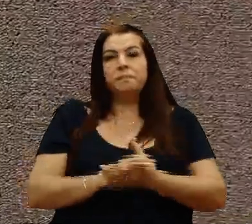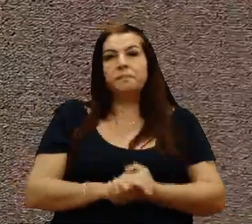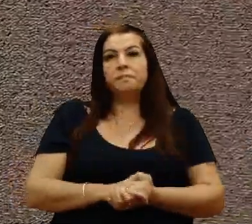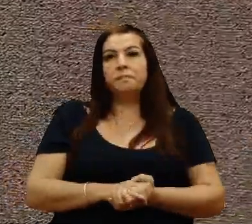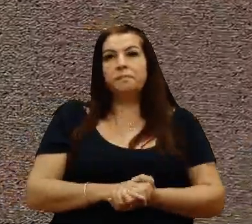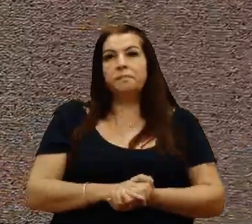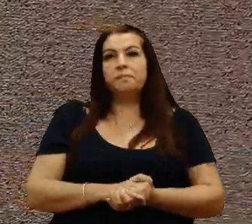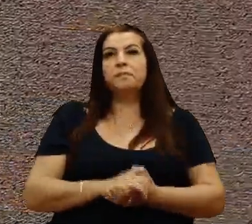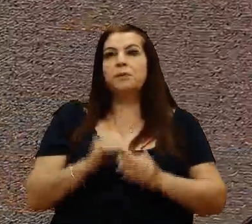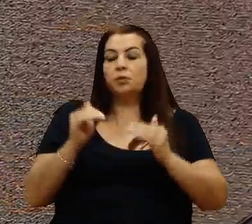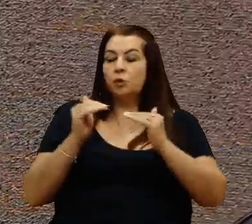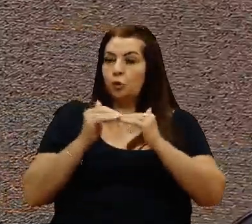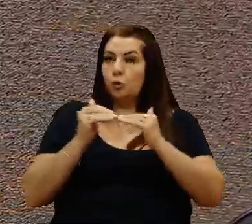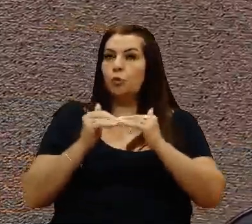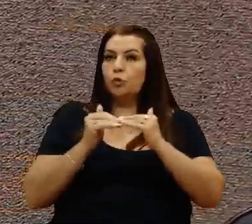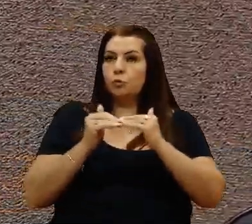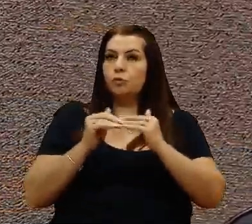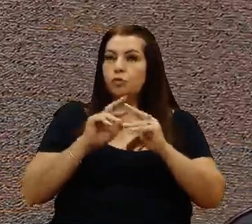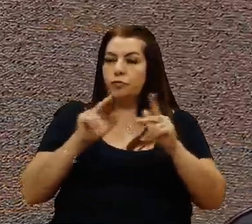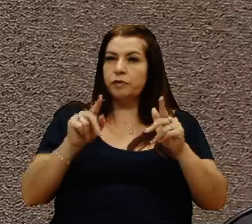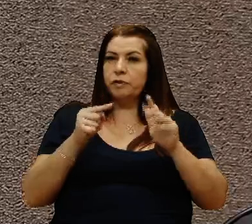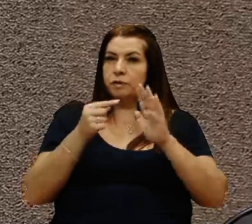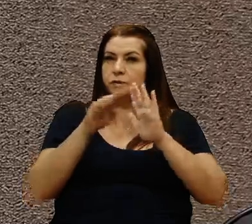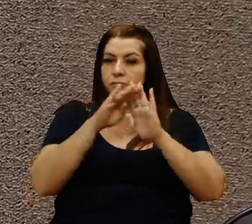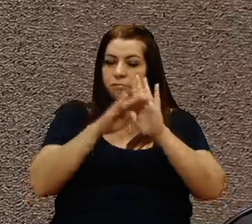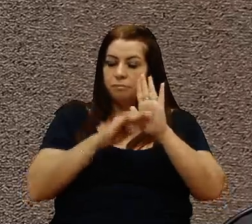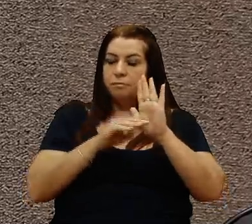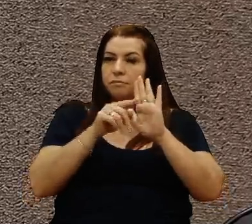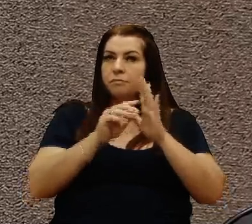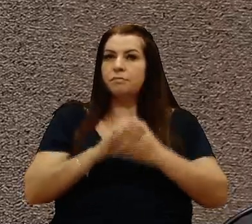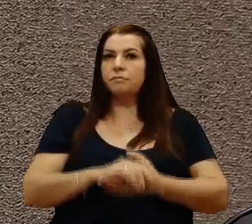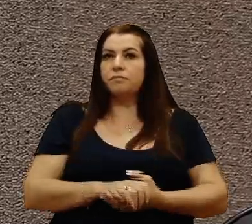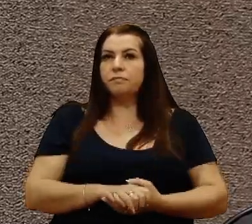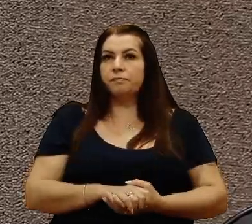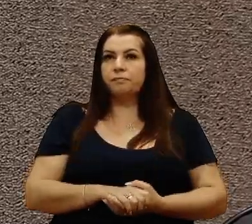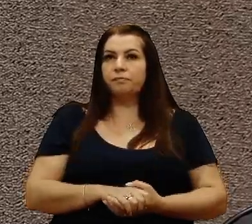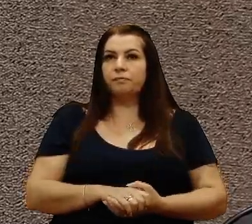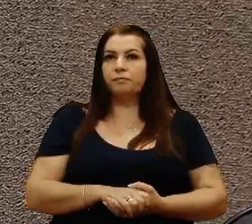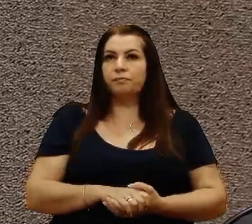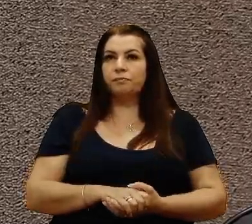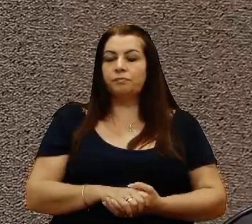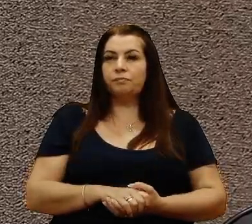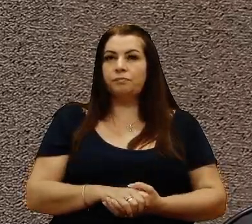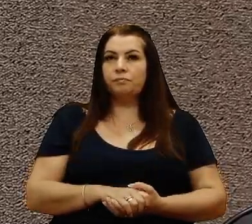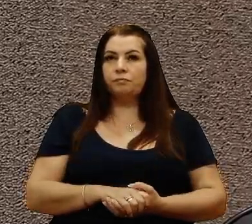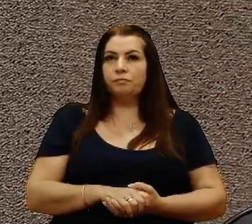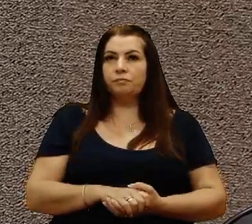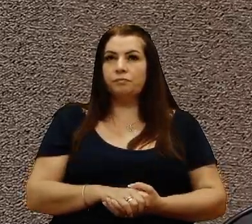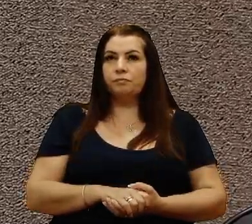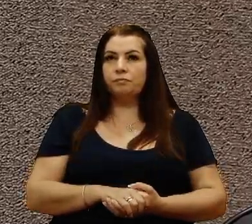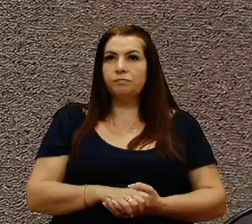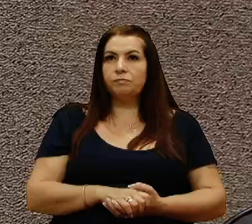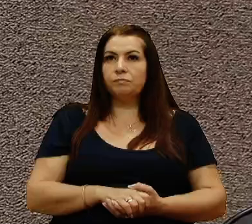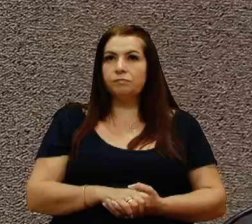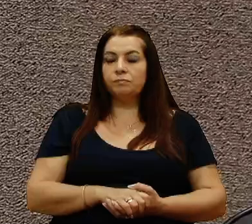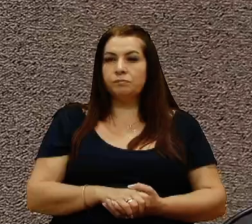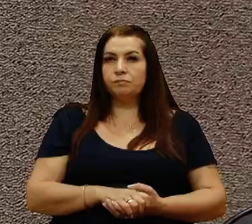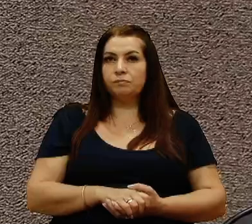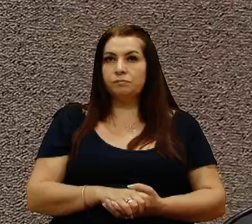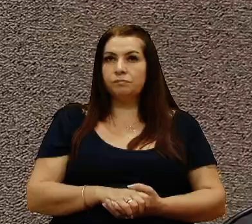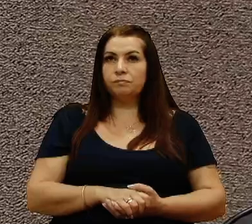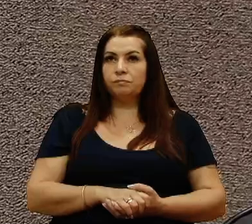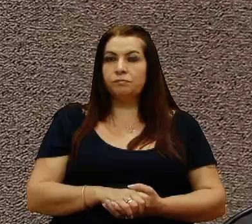Concordo com várias colocações, né? Mas eu quero dizer o seguinte, que